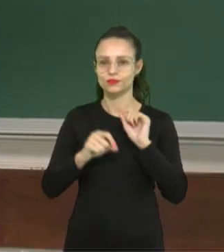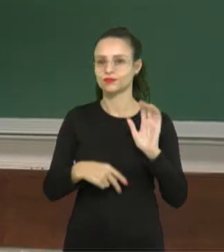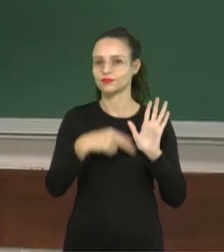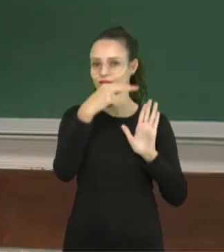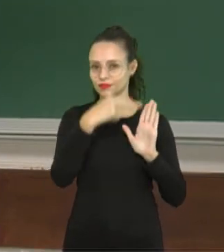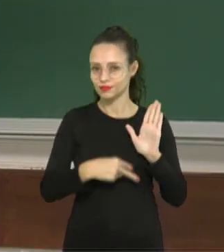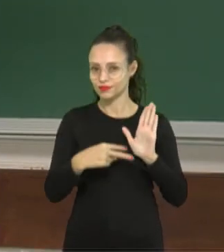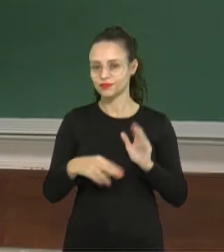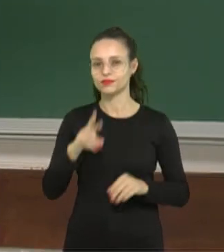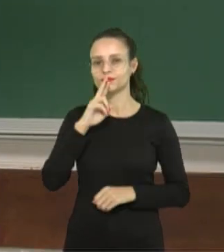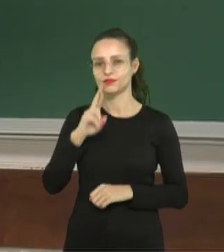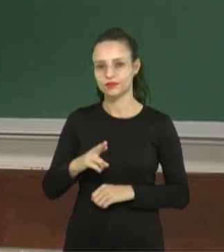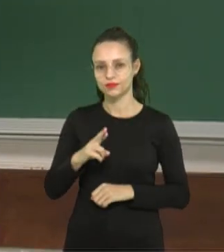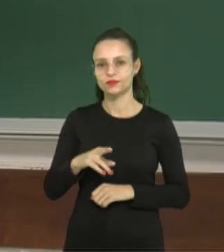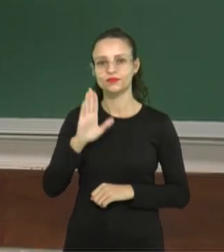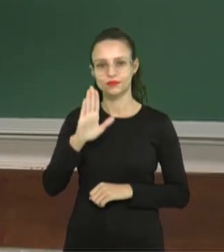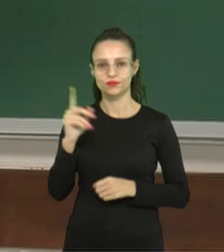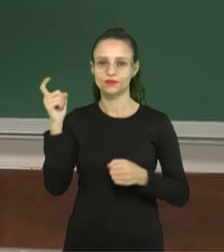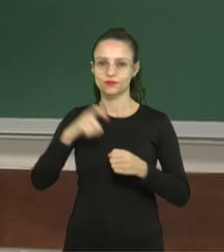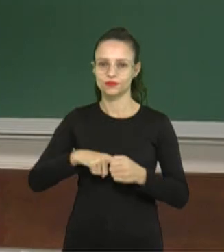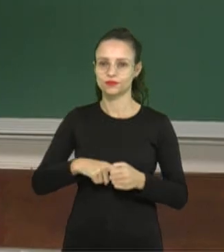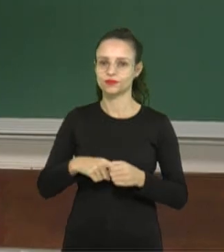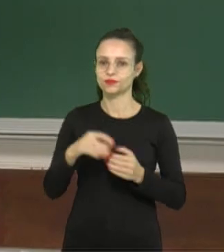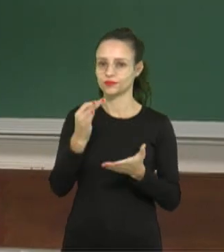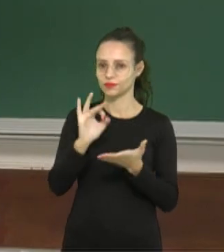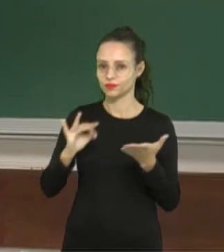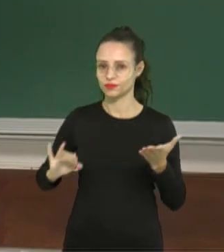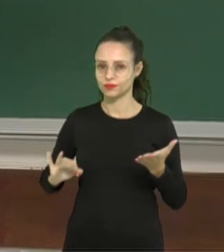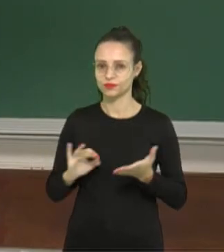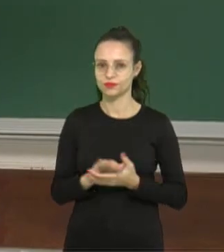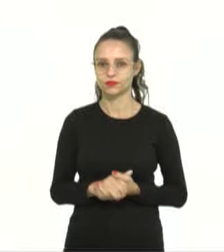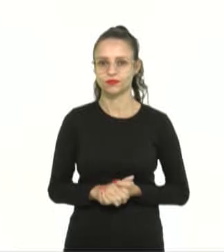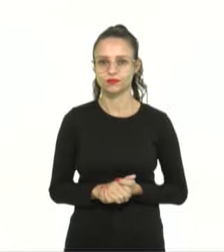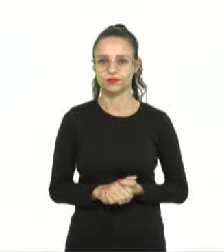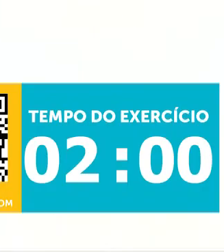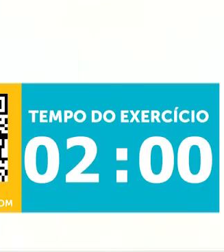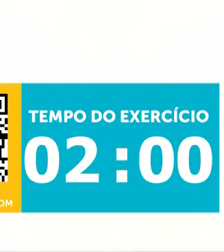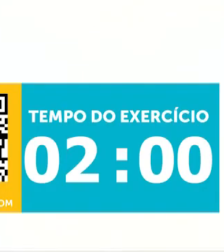lemos, assinalar e nós já voltamos para conferir sua resposta.